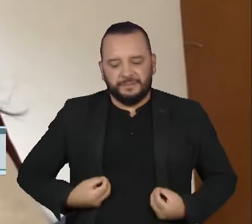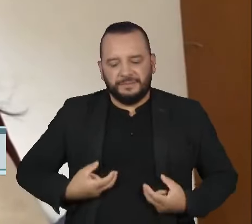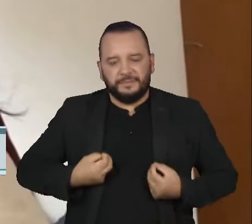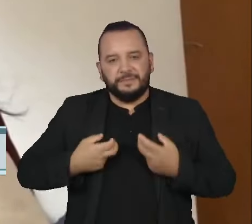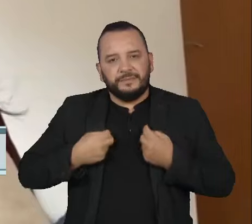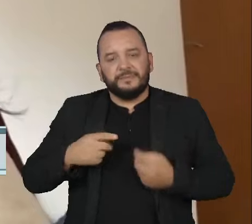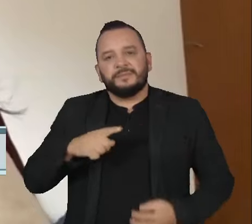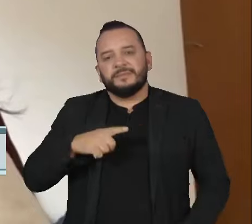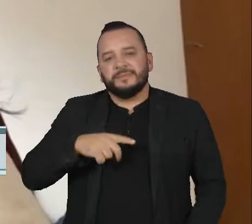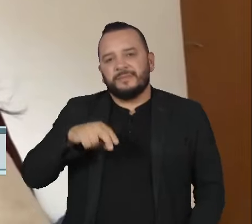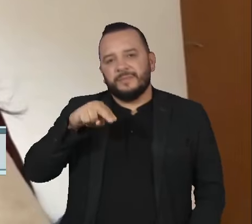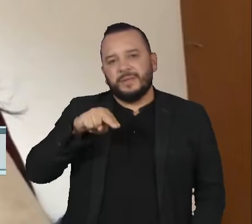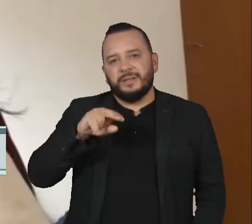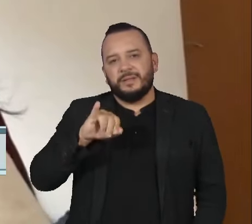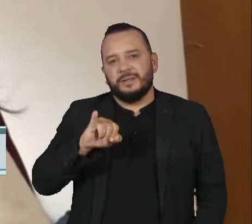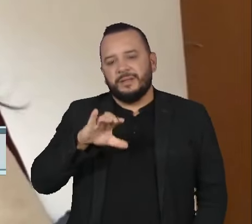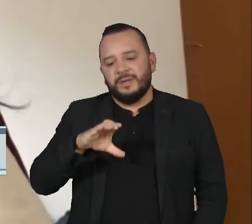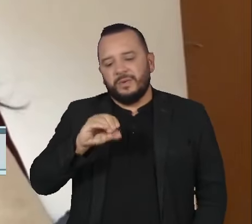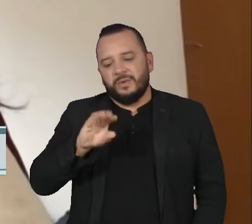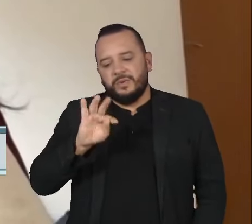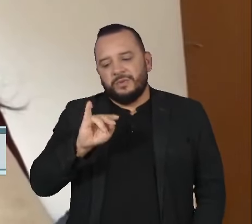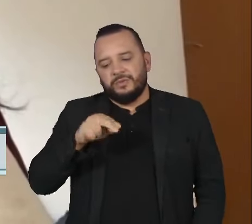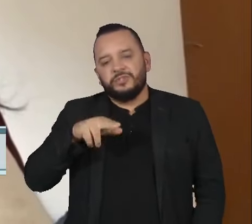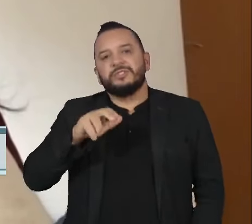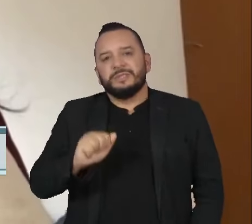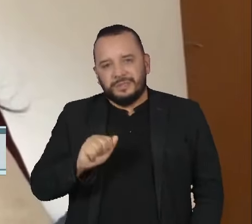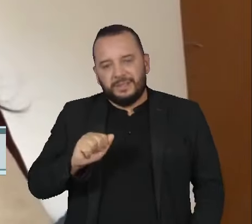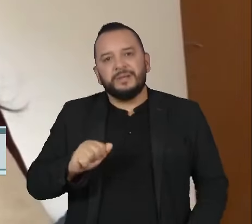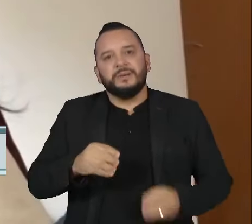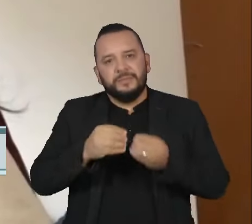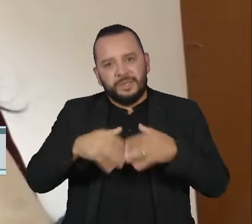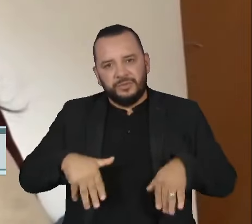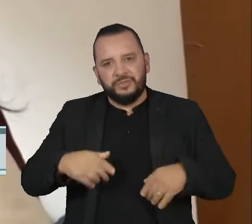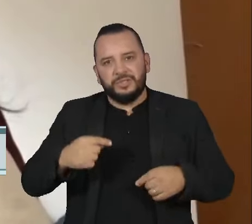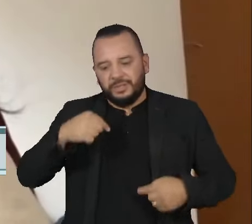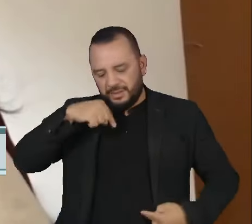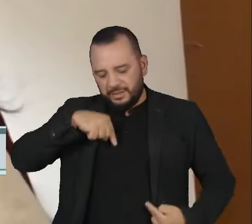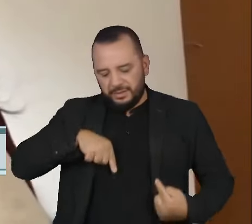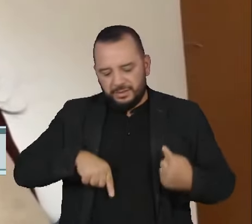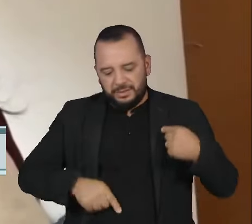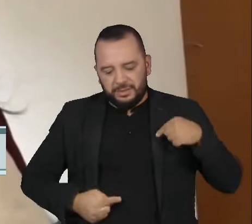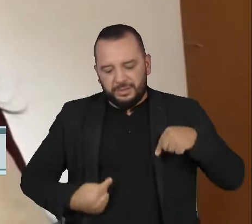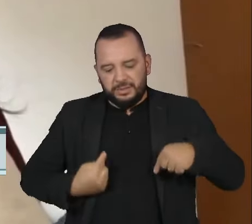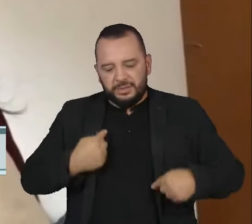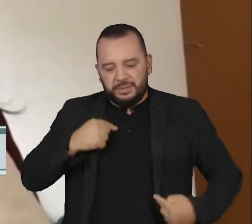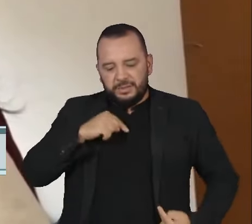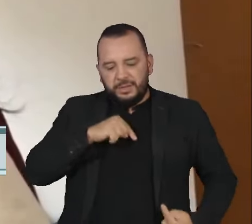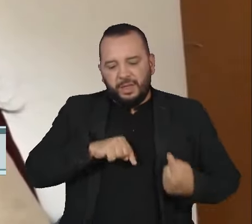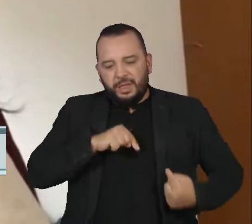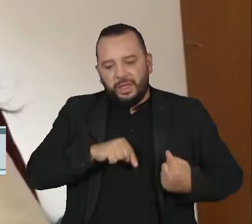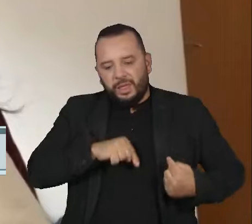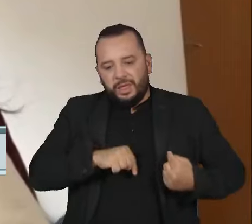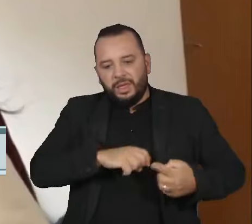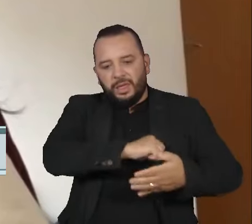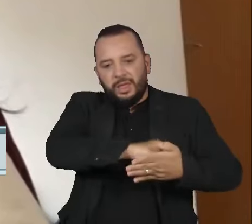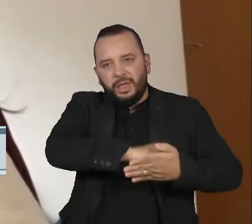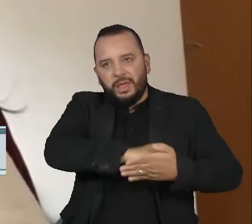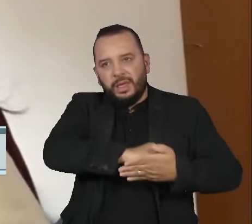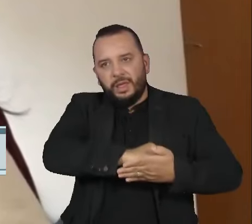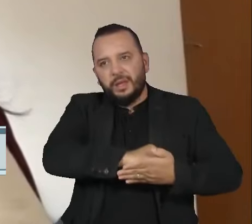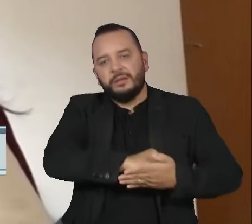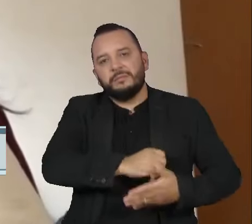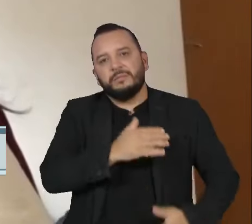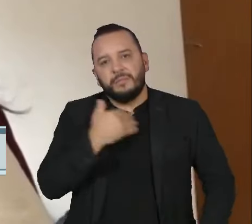uma substância que provoca alteração nos vasos sanguíneos e predispõe a infarto. A gente já tem dados bem concretos de que o